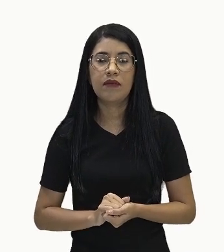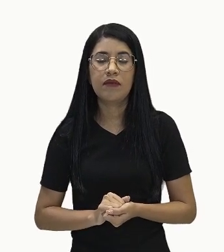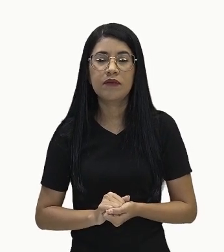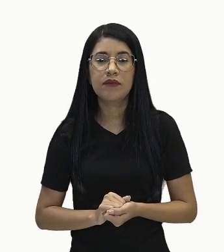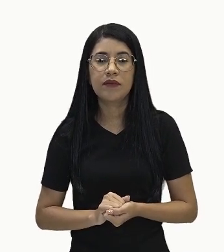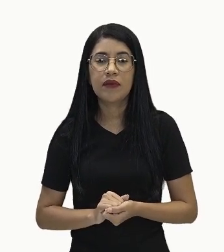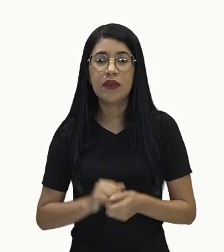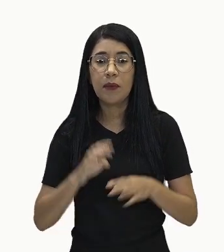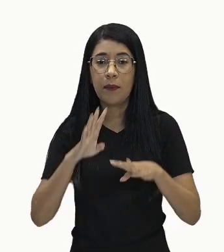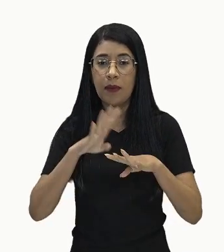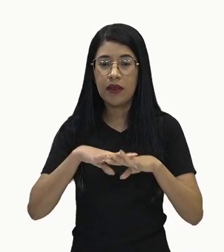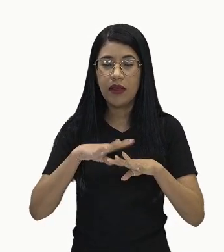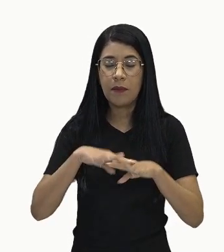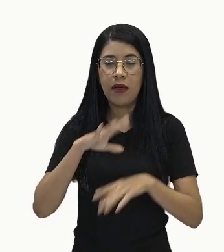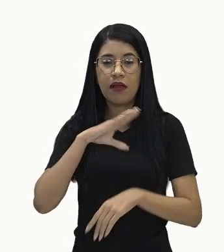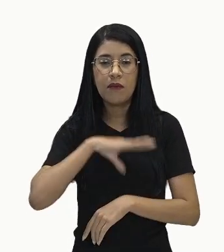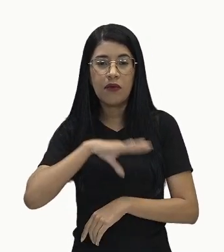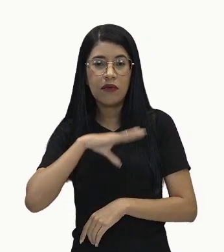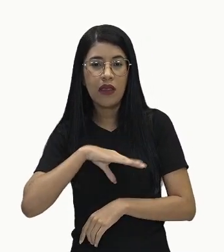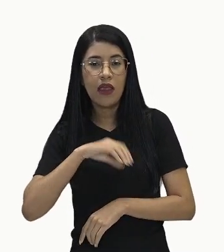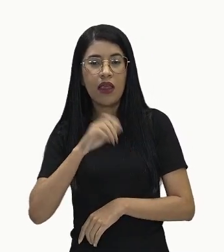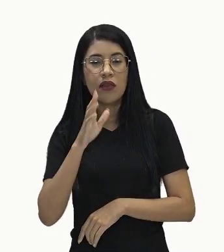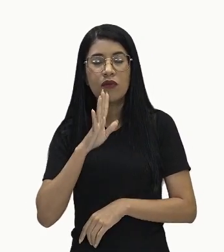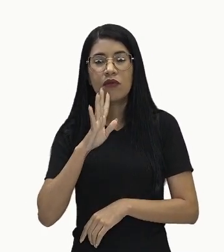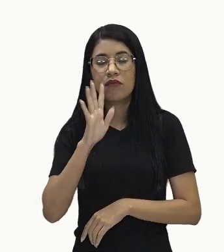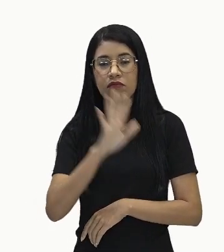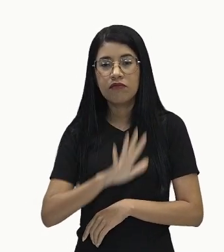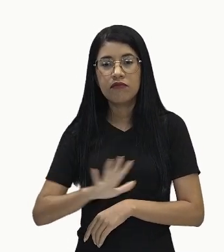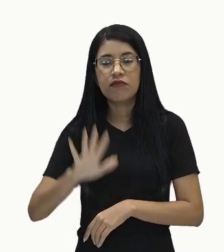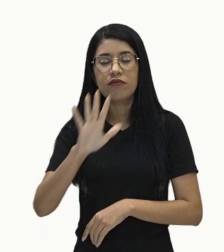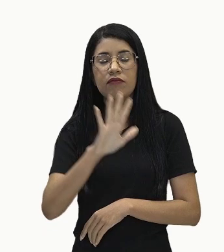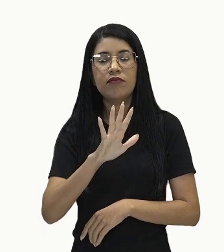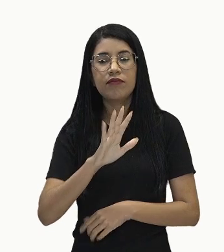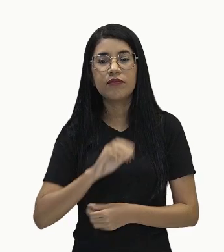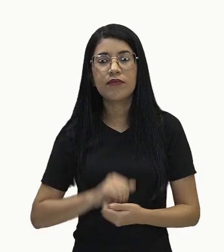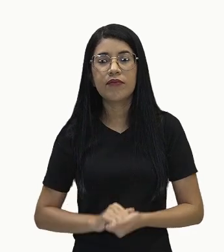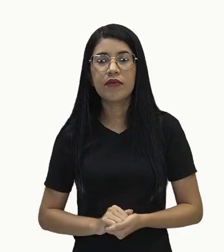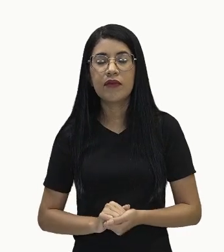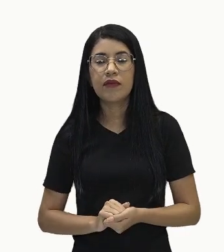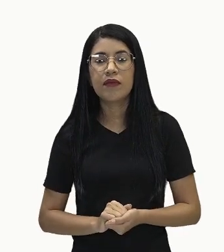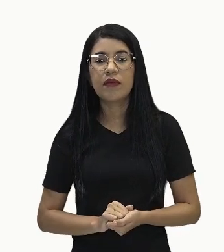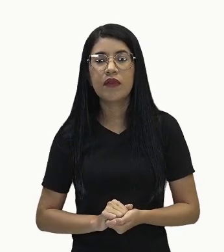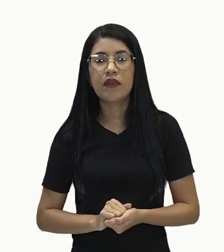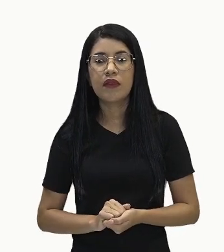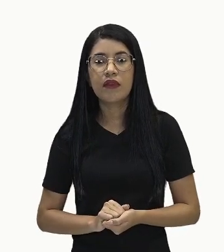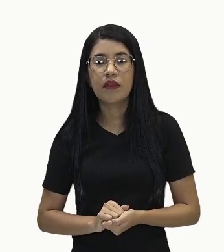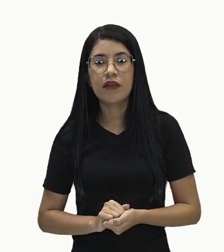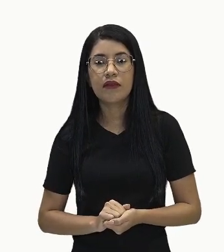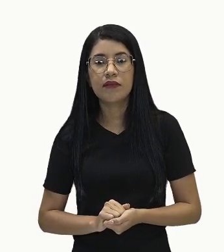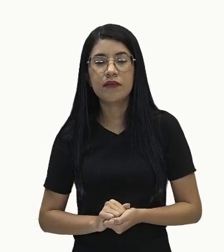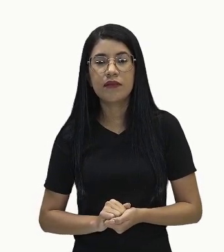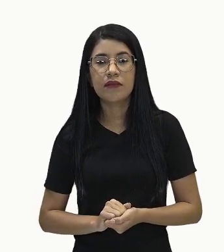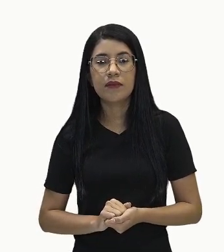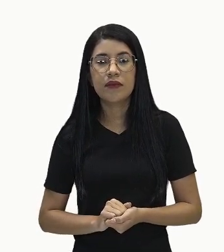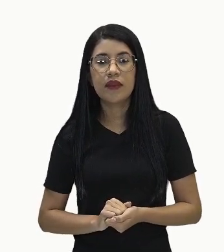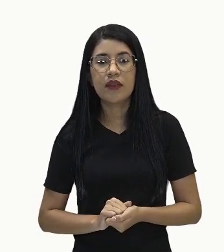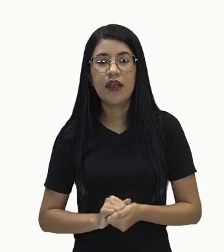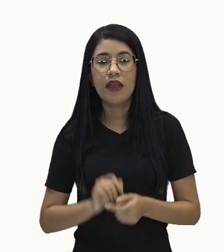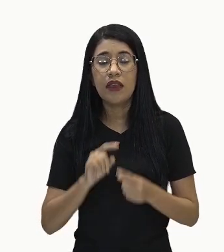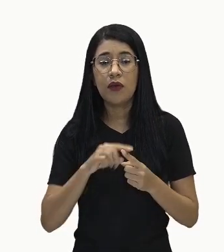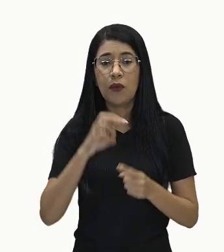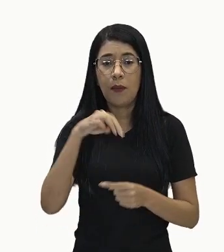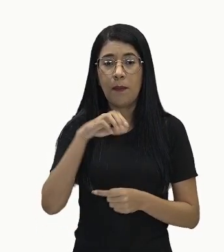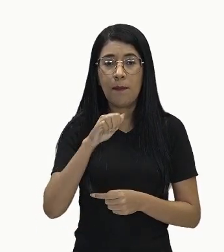padrão dos dois candidatos, né? São dados nos candidatos do concurso. Então temos aqui, né? Matemática, língua portuguesa,